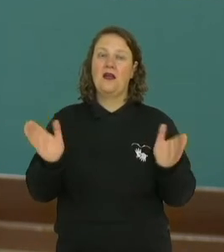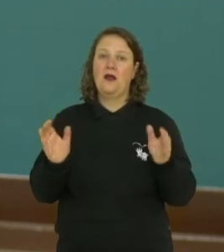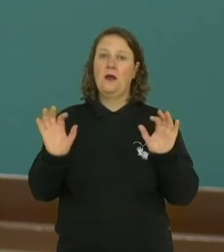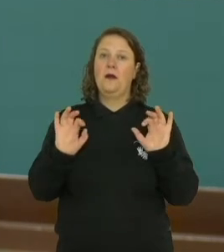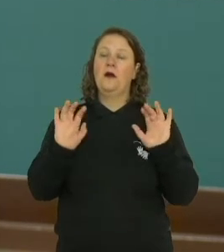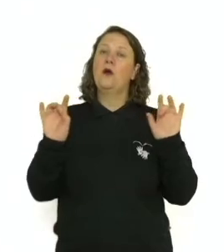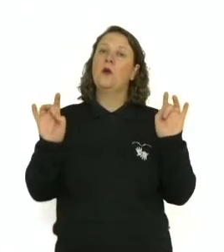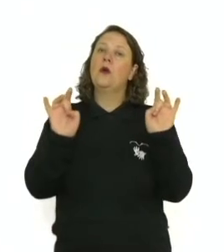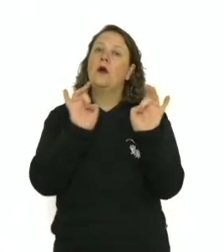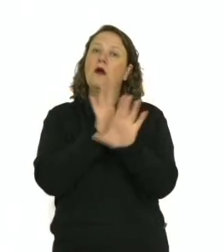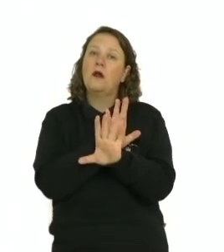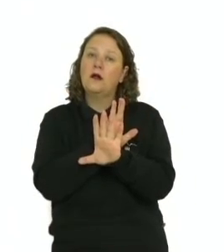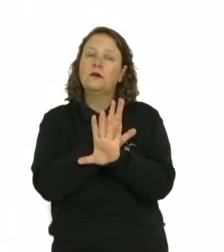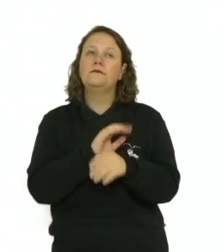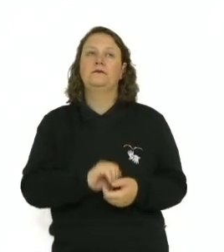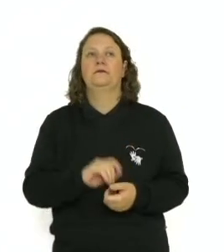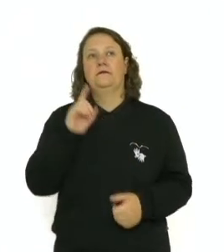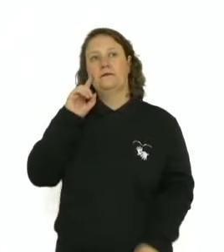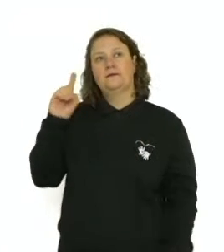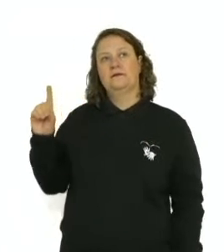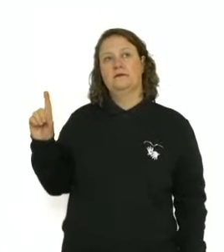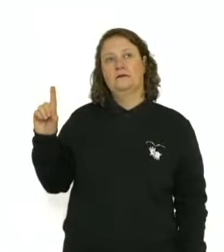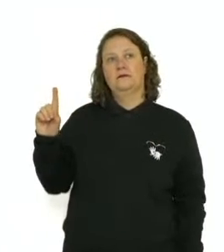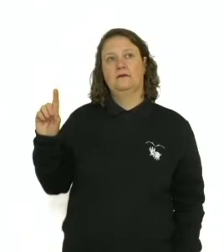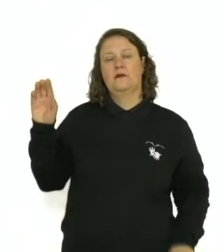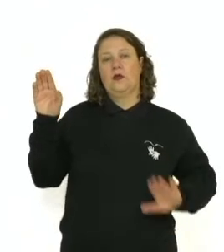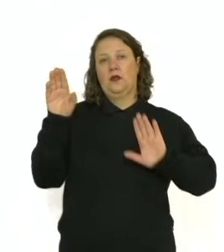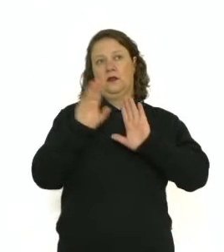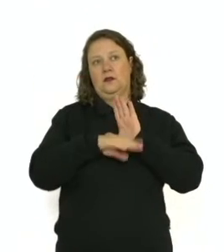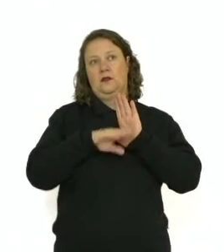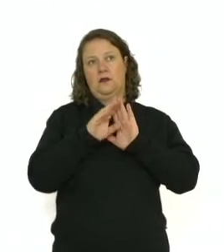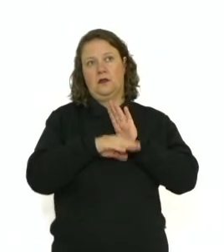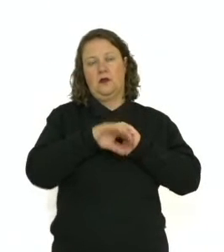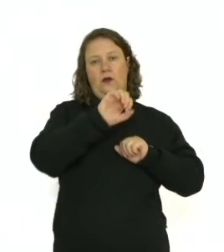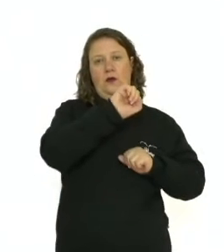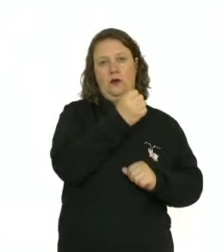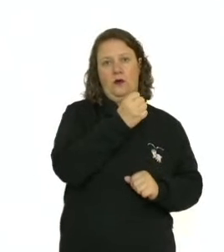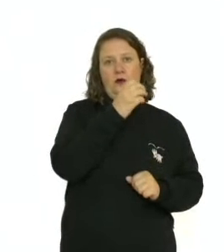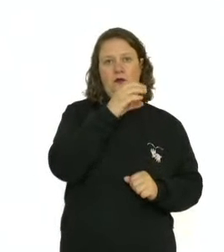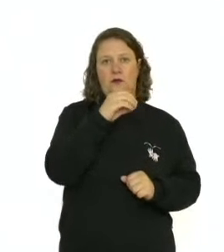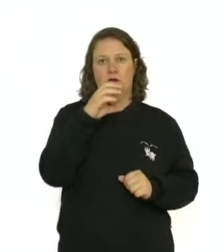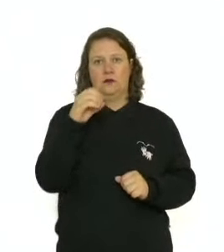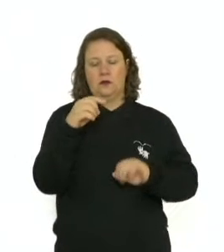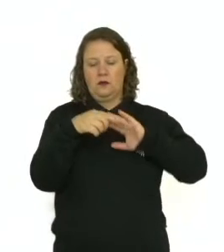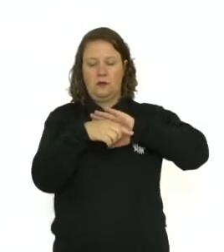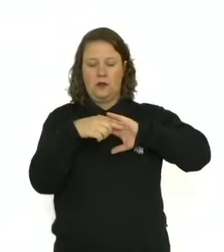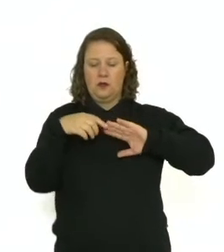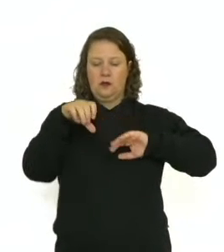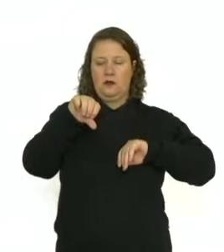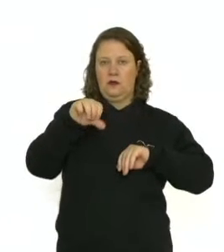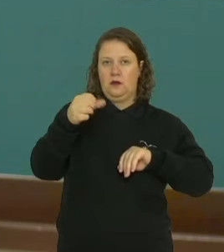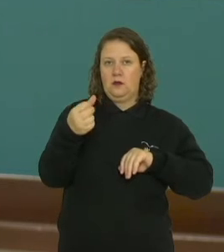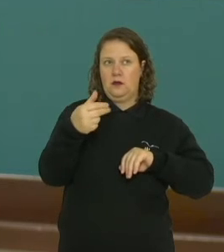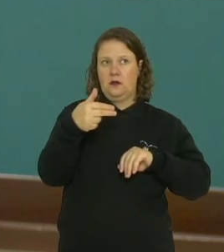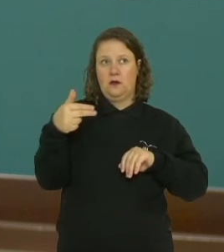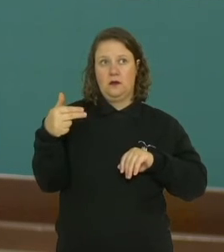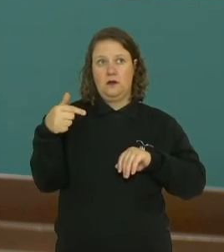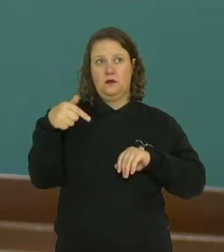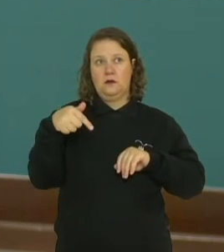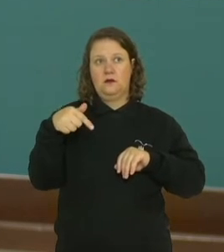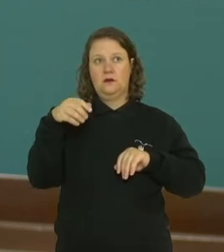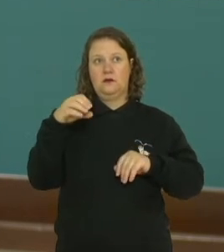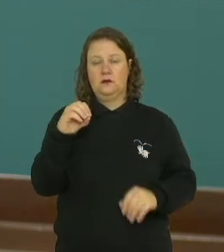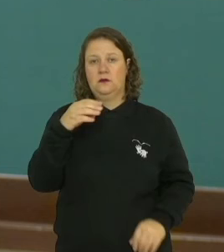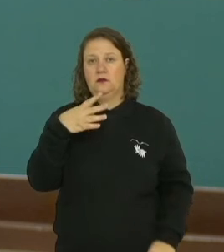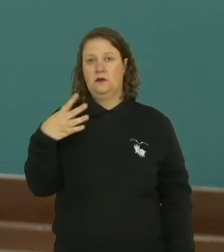daí, então, dos 800, retirar o 96, porque esse é o desconto que foi dado, para ver, então, quanto que de fato